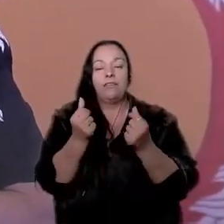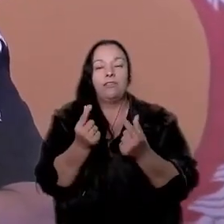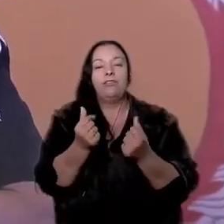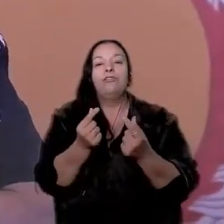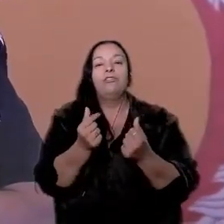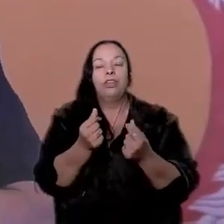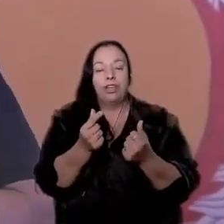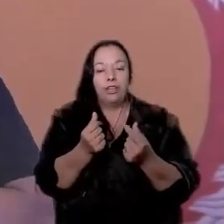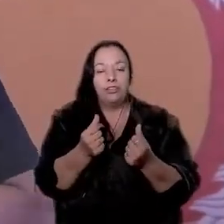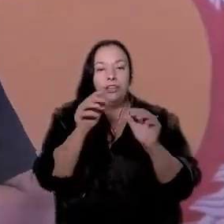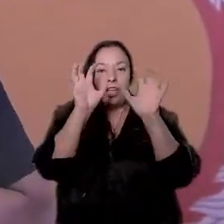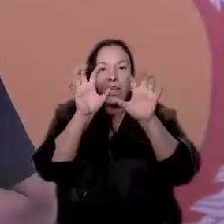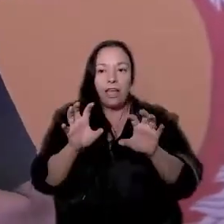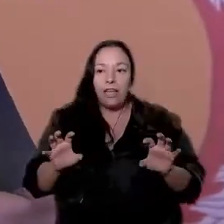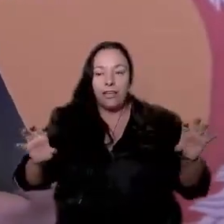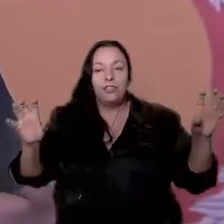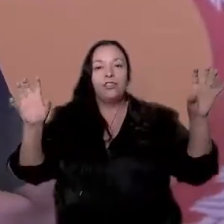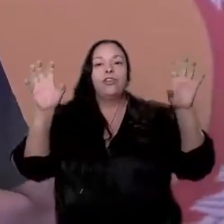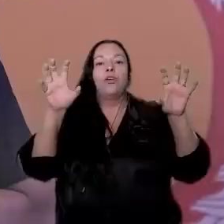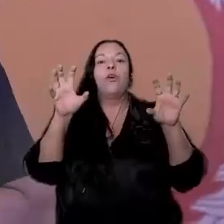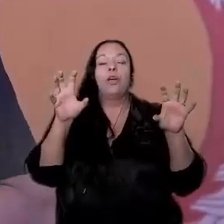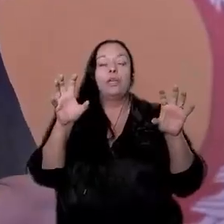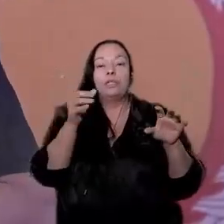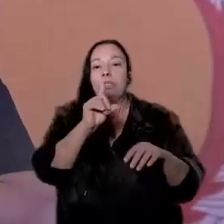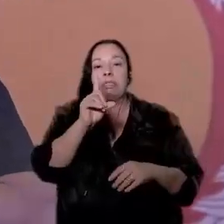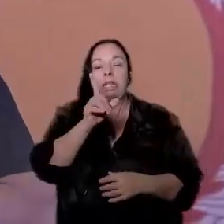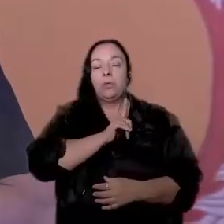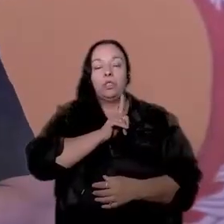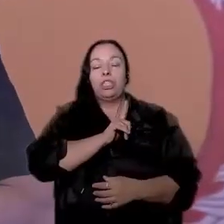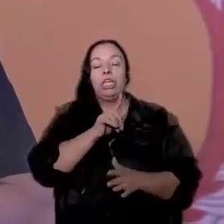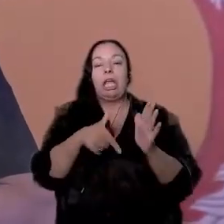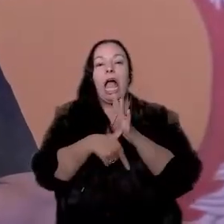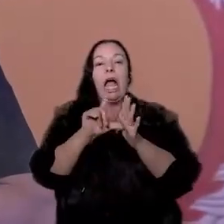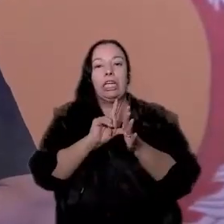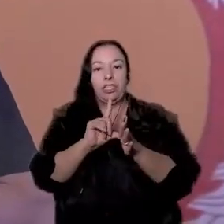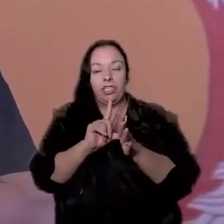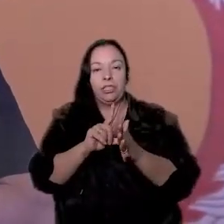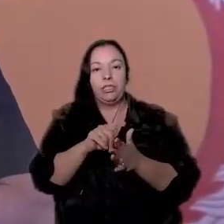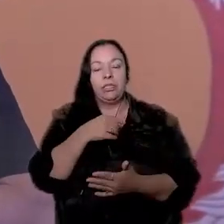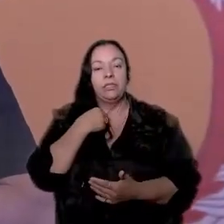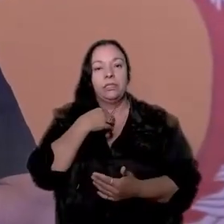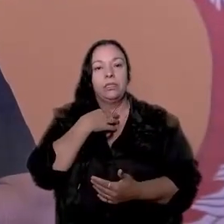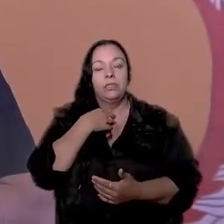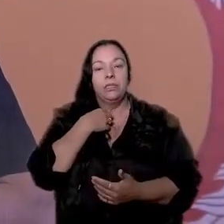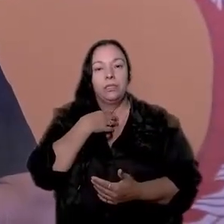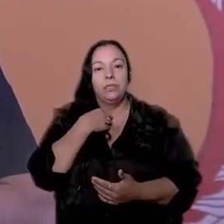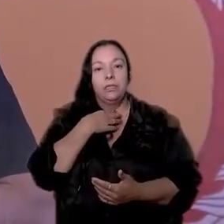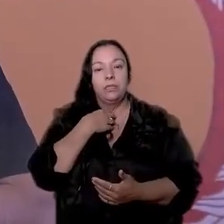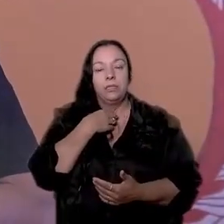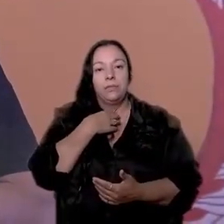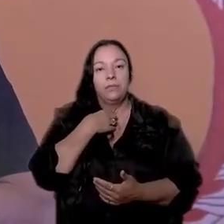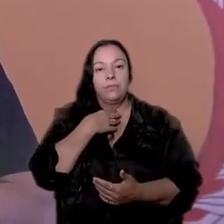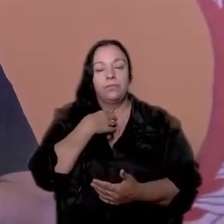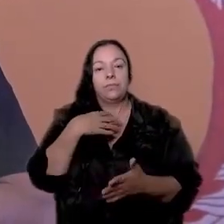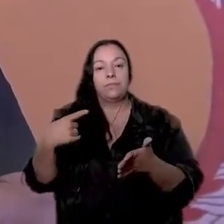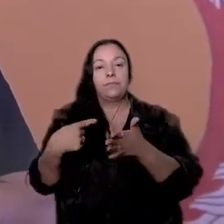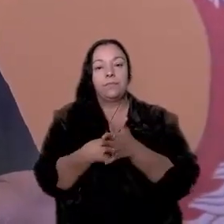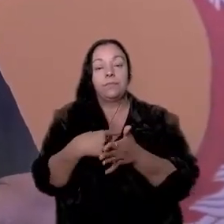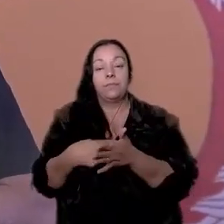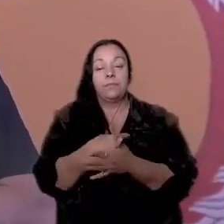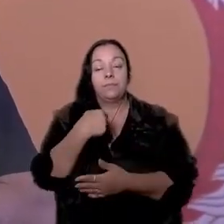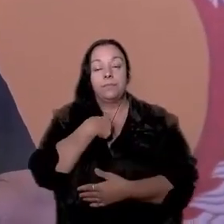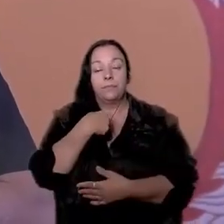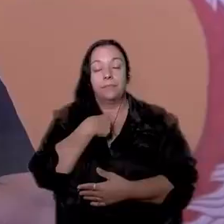chegue em regiões que a gente não tinha antes. Secretário, deixa eu pegar essa fala para uma deixa da pergunta que eu queria